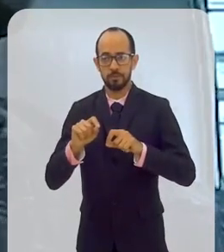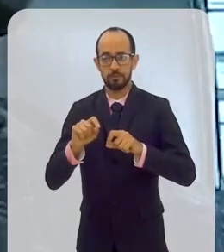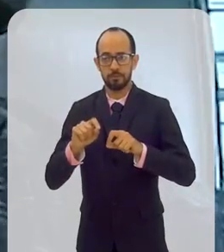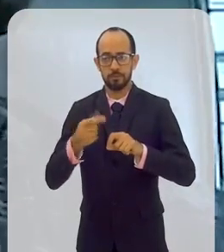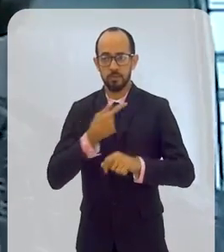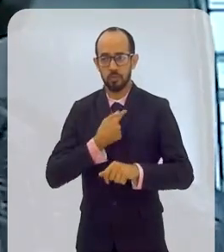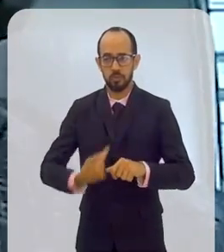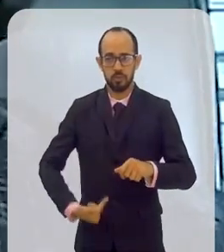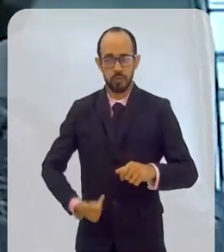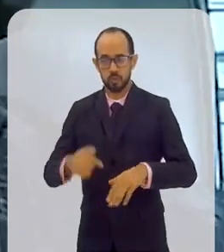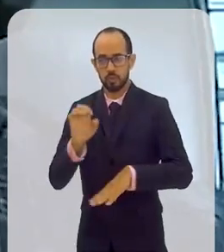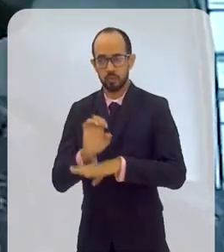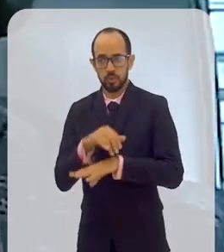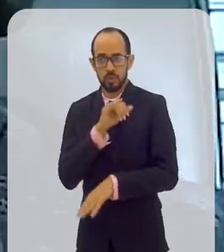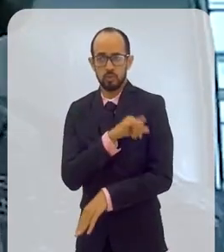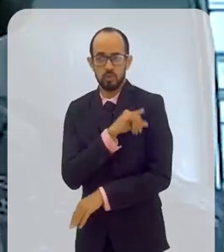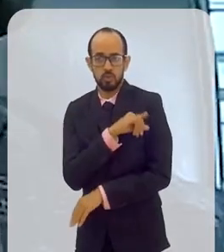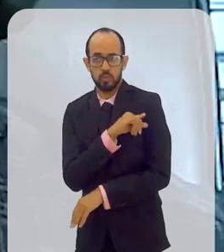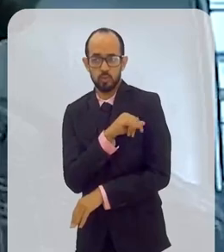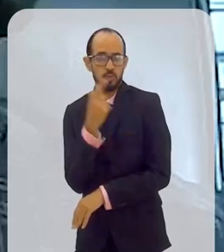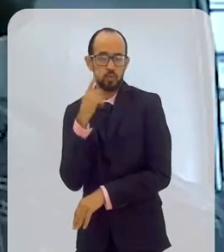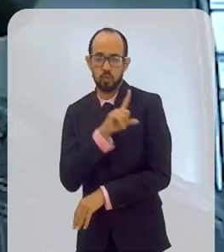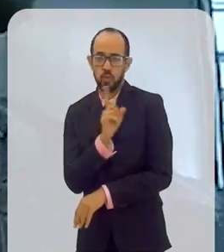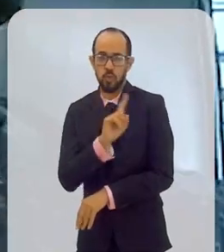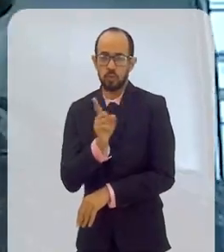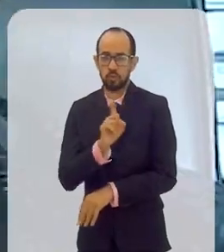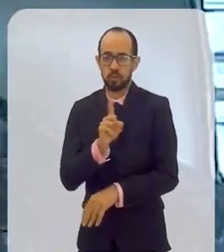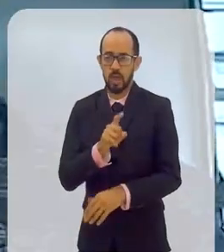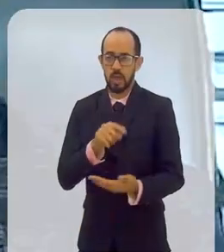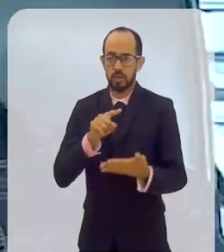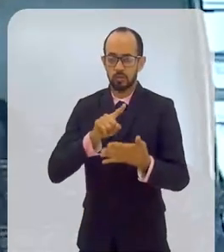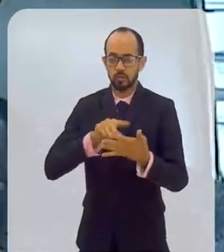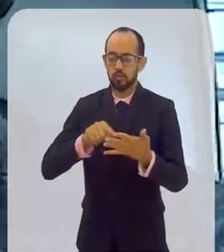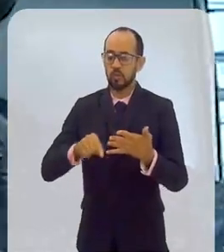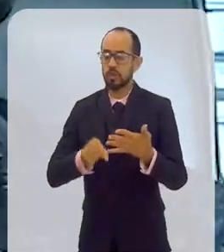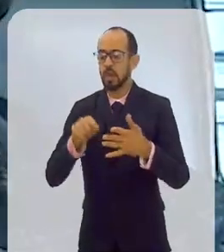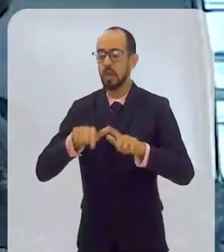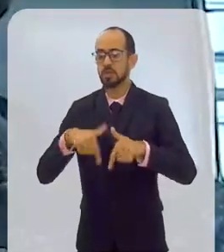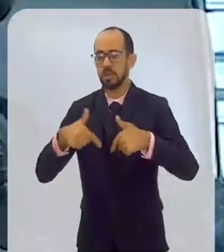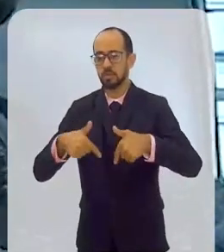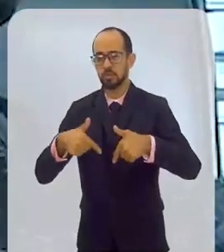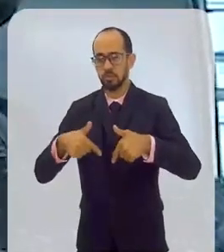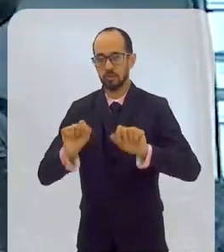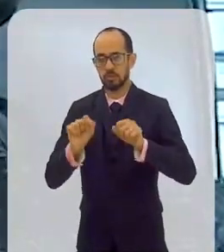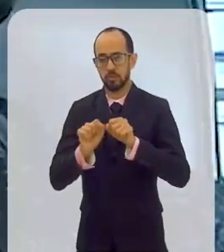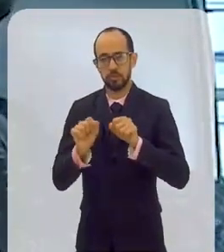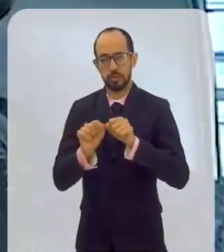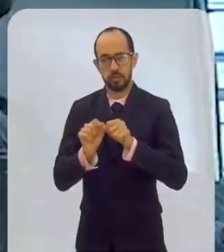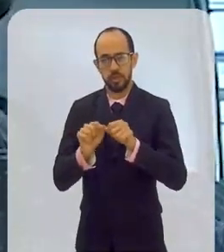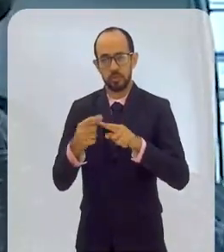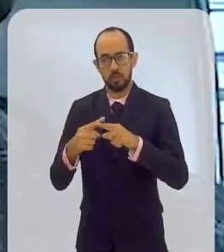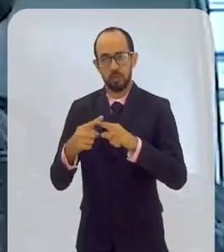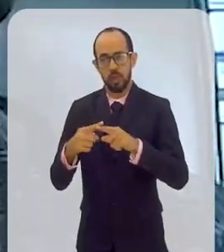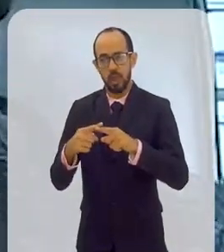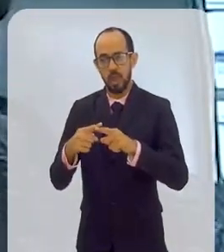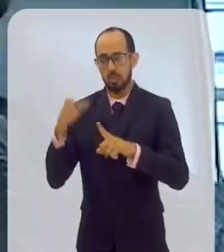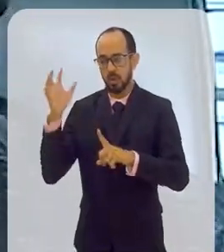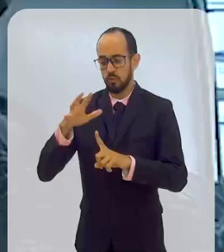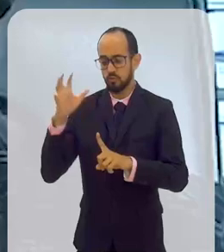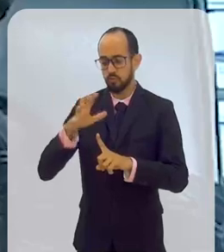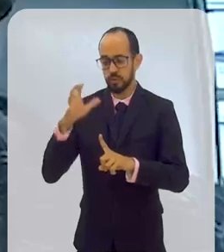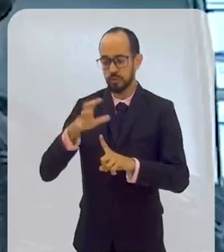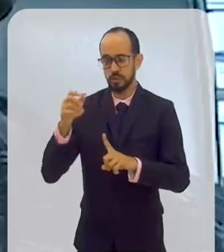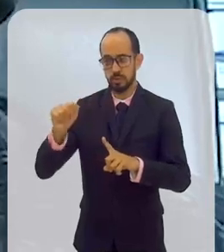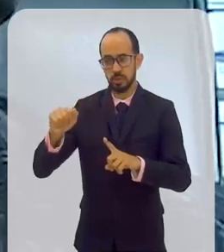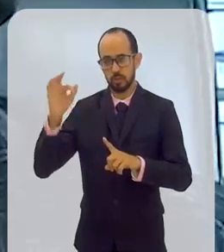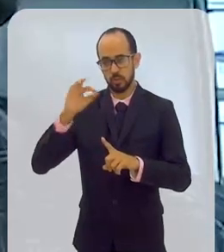o governador do estado do Rio já não consegue determinar as ações que ele quer fazer e é praticamente uma intervenção que a gente tem do